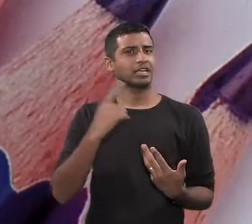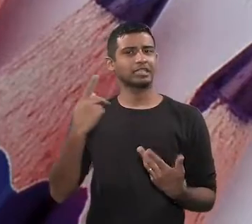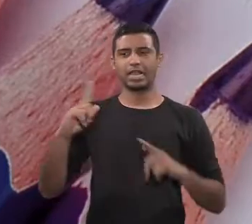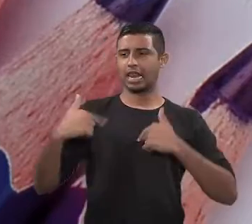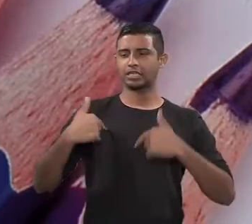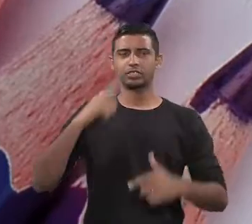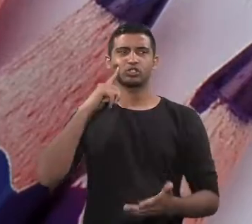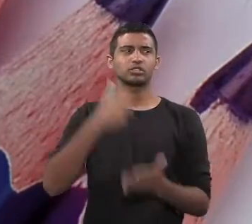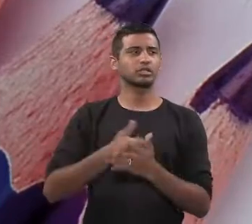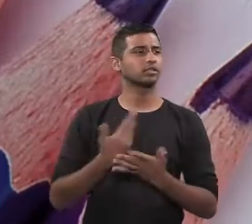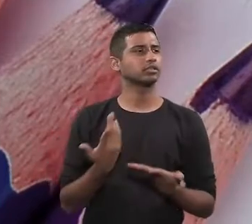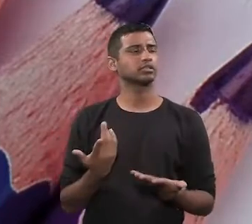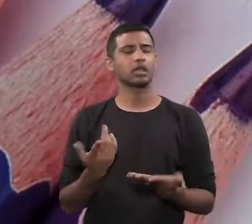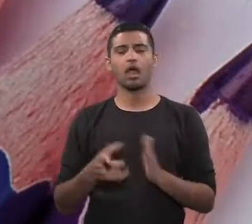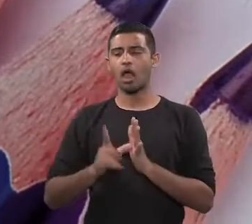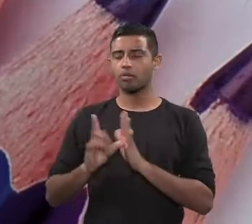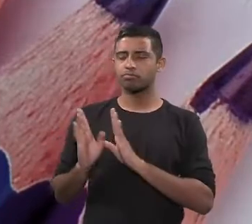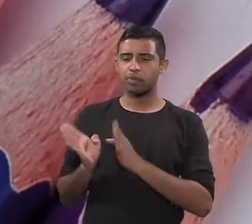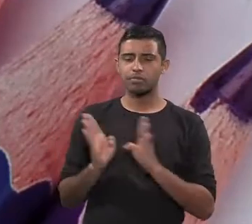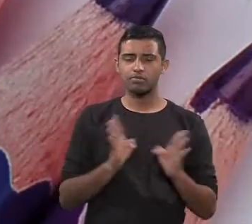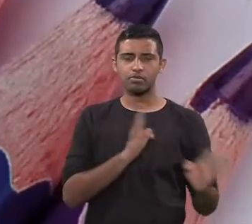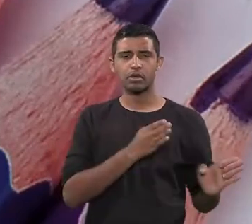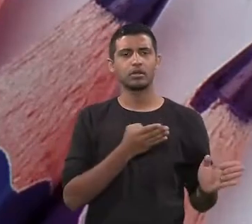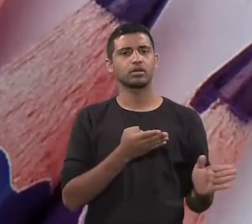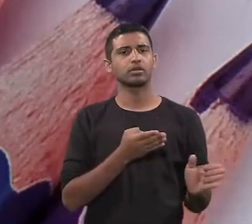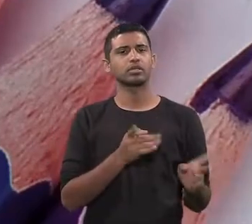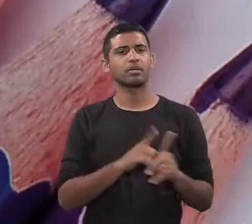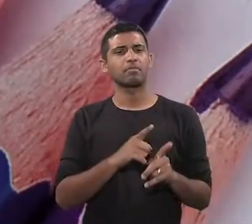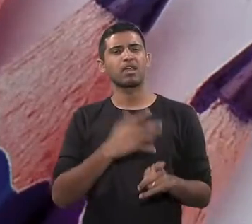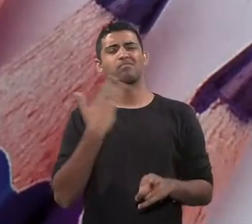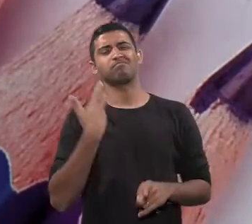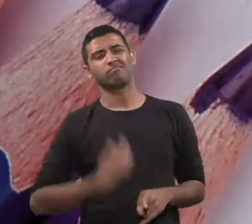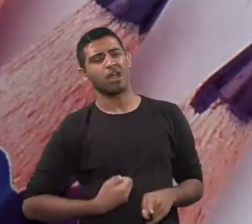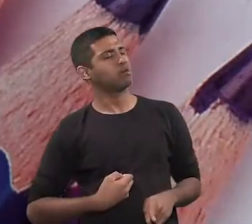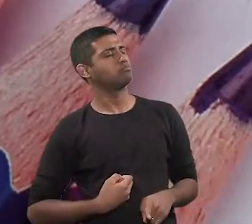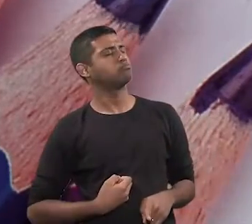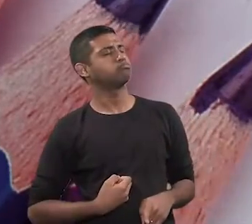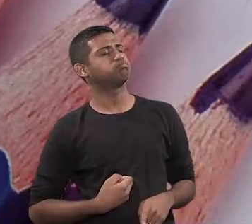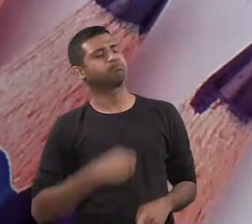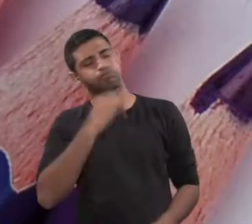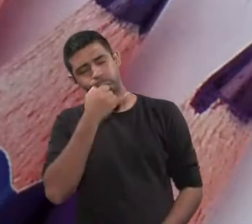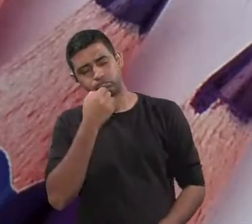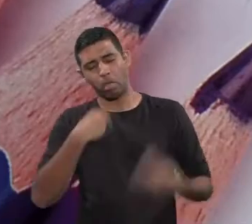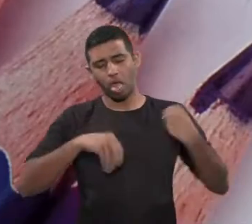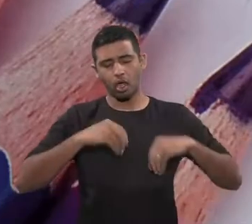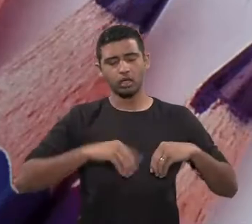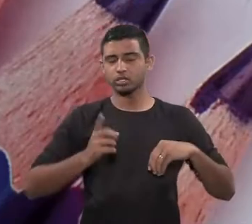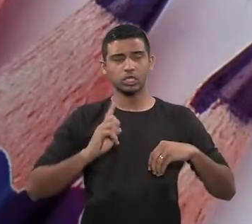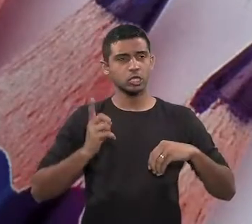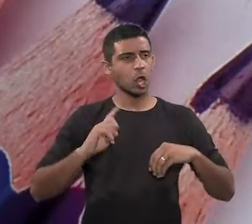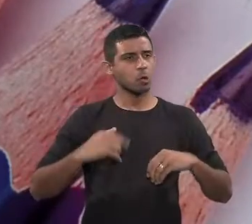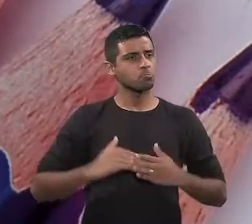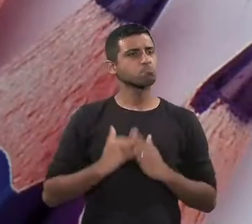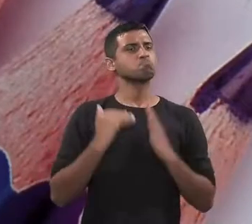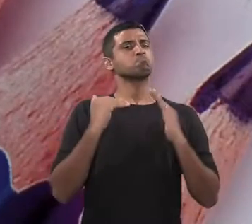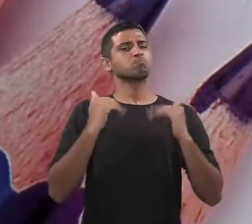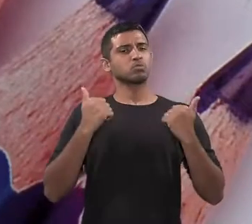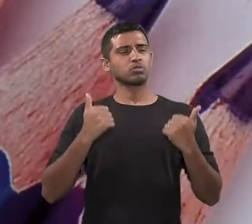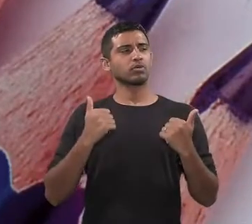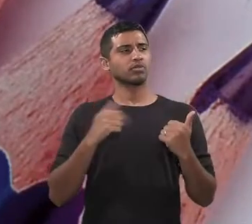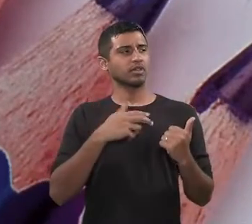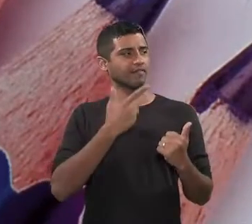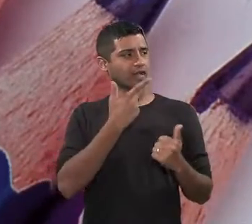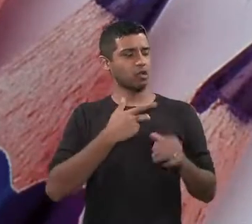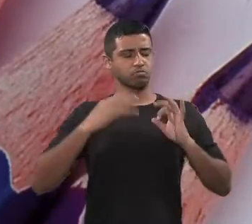de decisão, de organização, de lidar com a frustração. Então, isso é muito interessante, né? Você falou aí